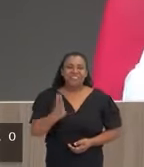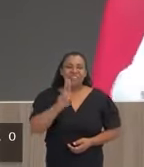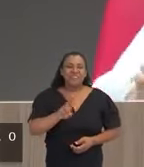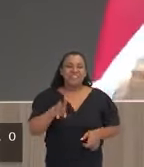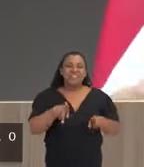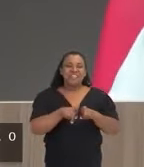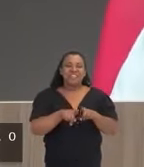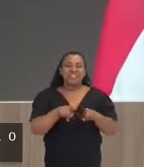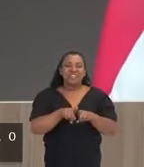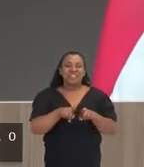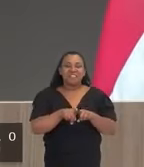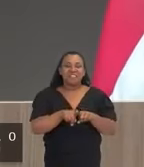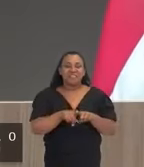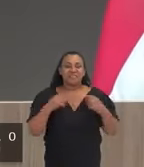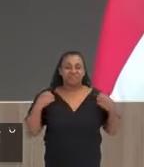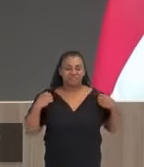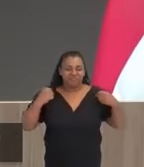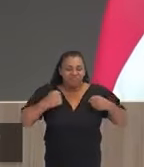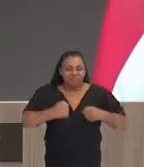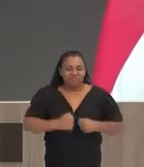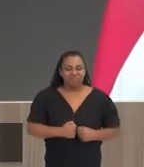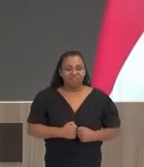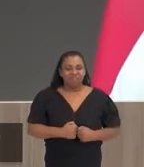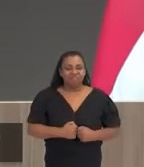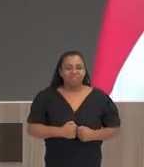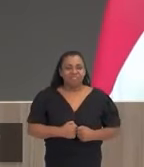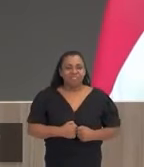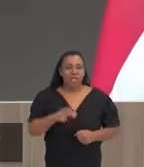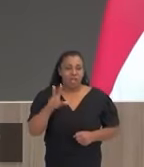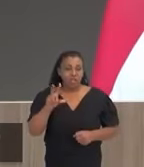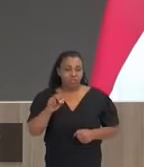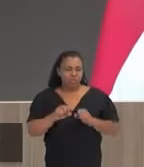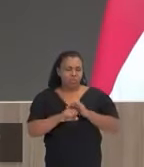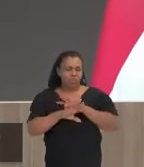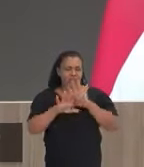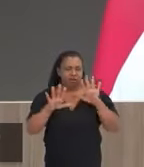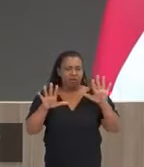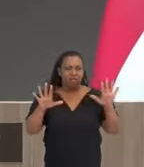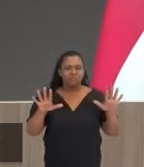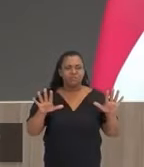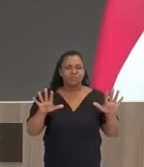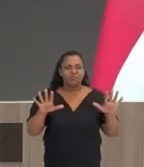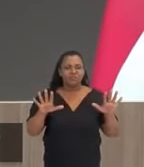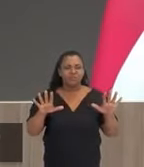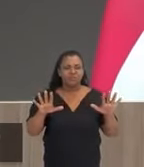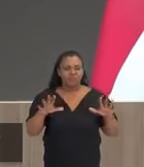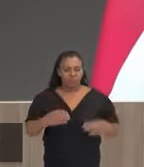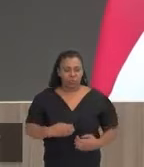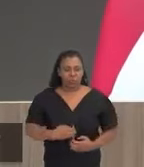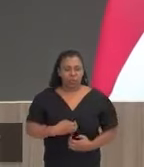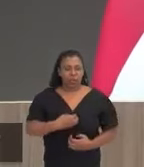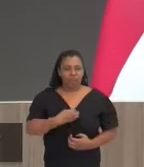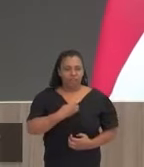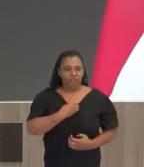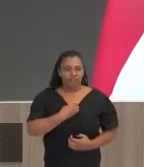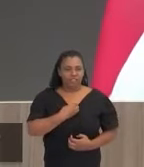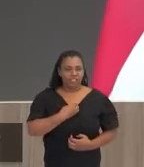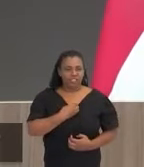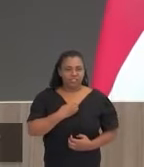Estou vestindo um paletó azul claro, com uma gravata